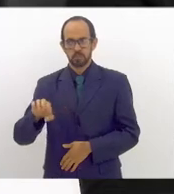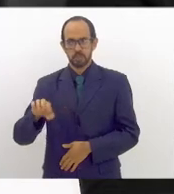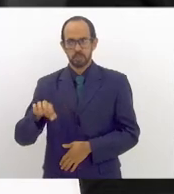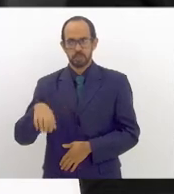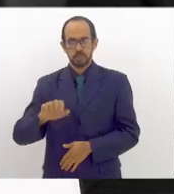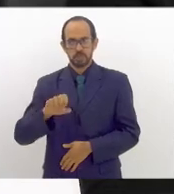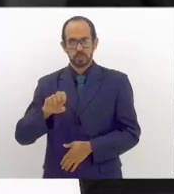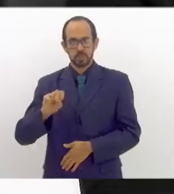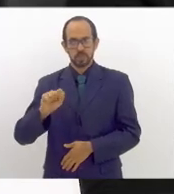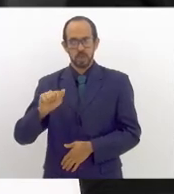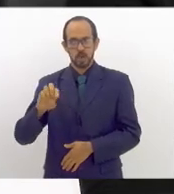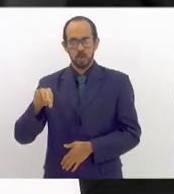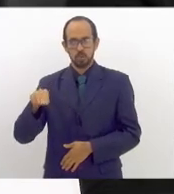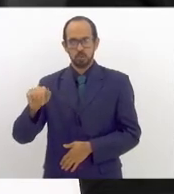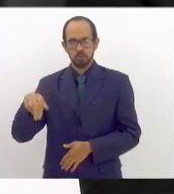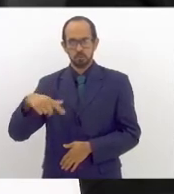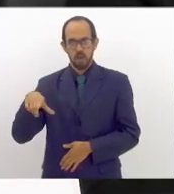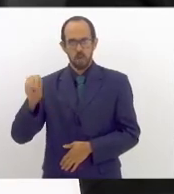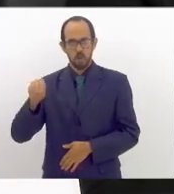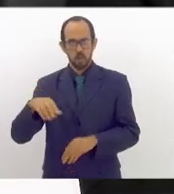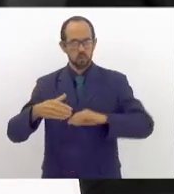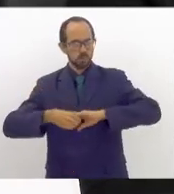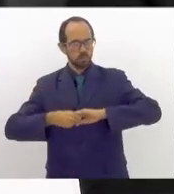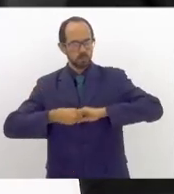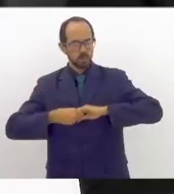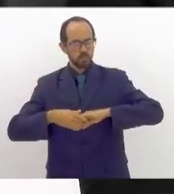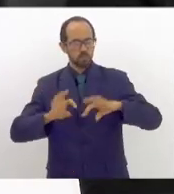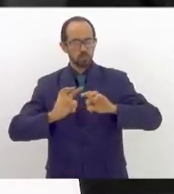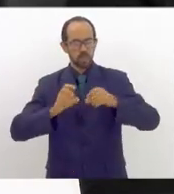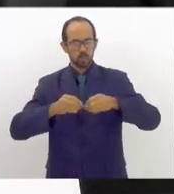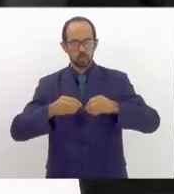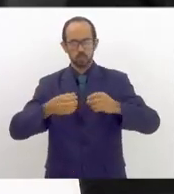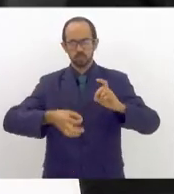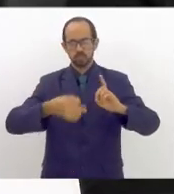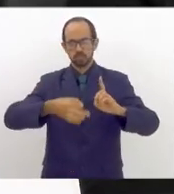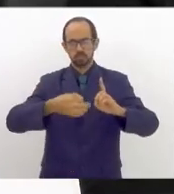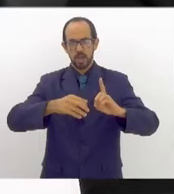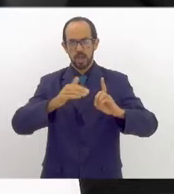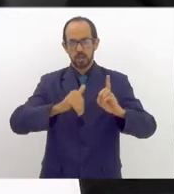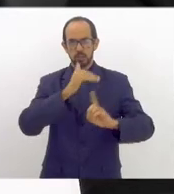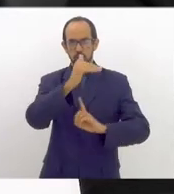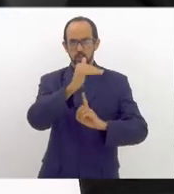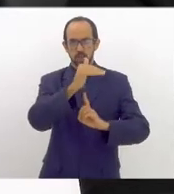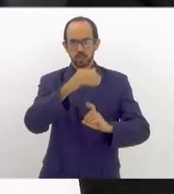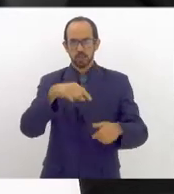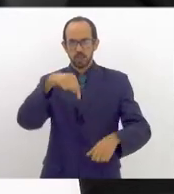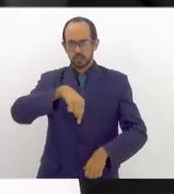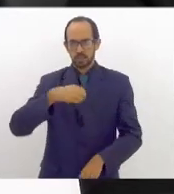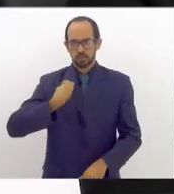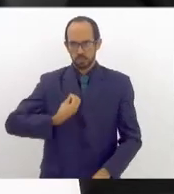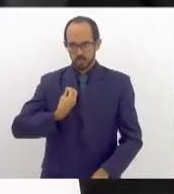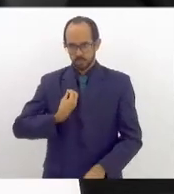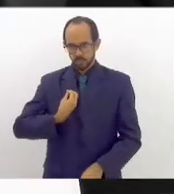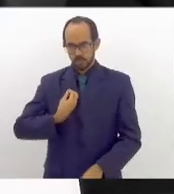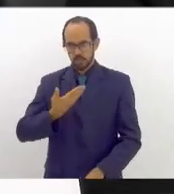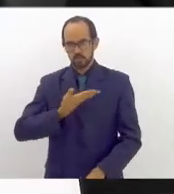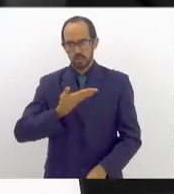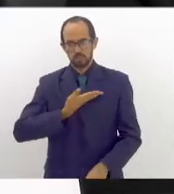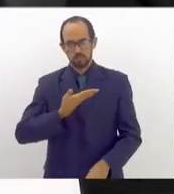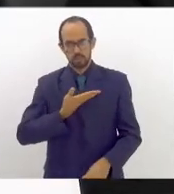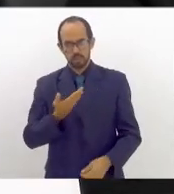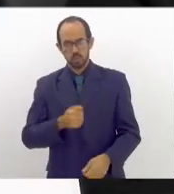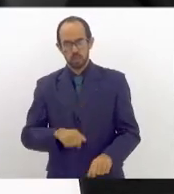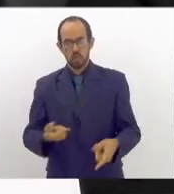ministros desembargadores presentes e autoridades presentes ao nosso amigo companheiro irmão